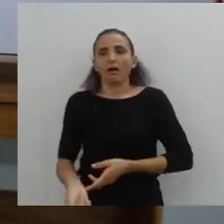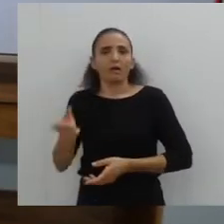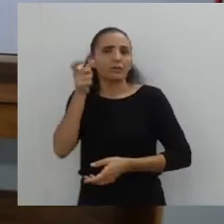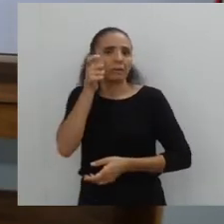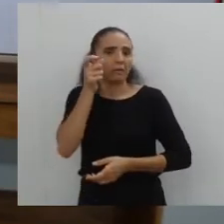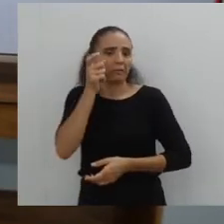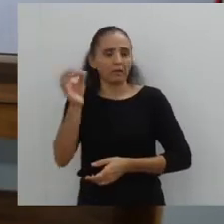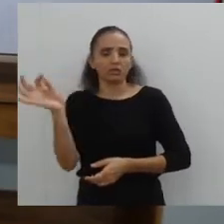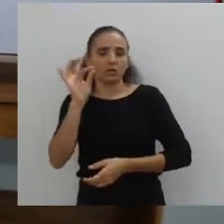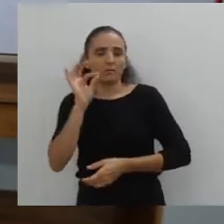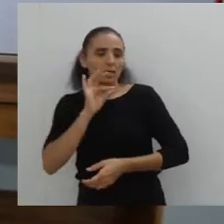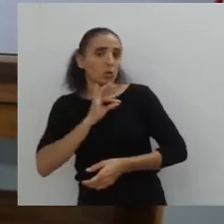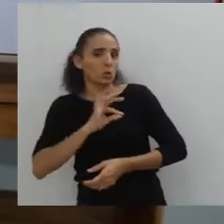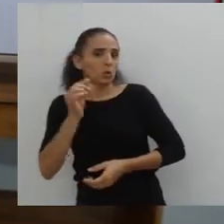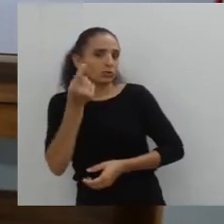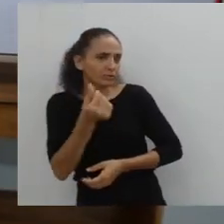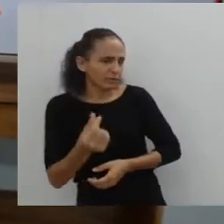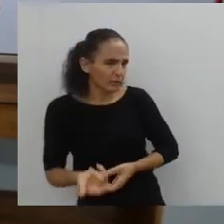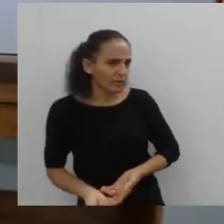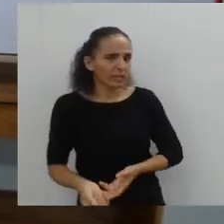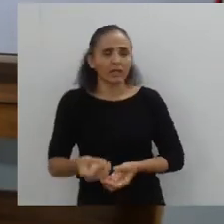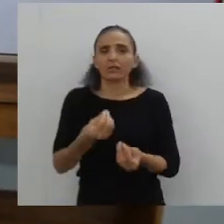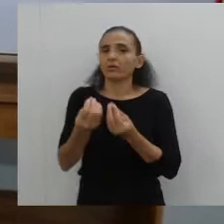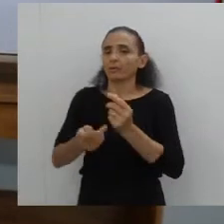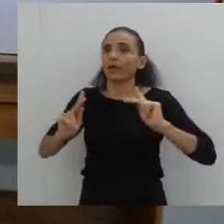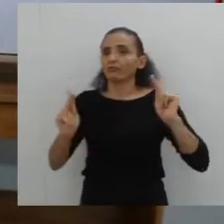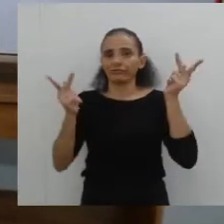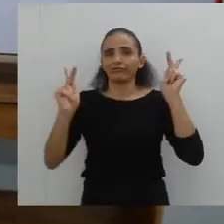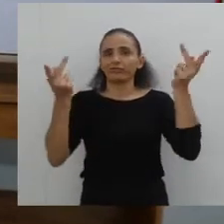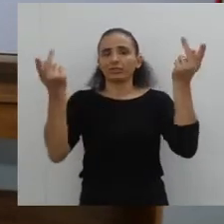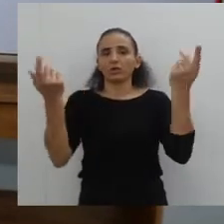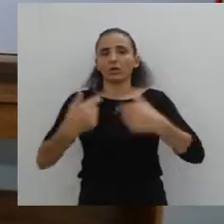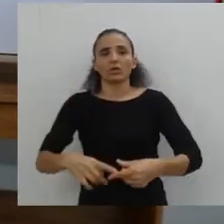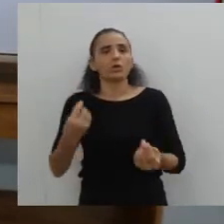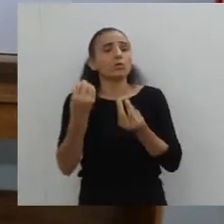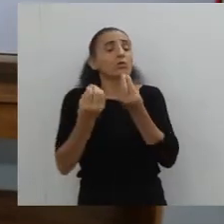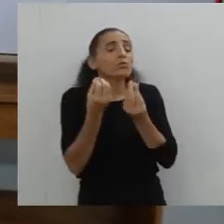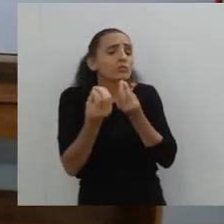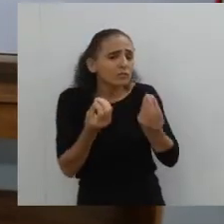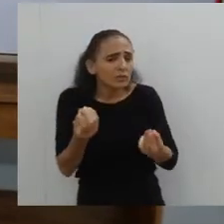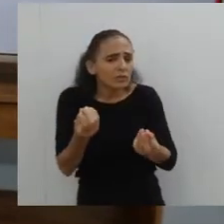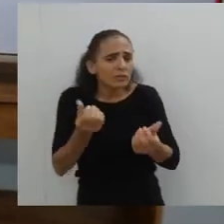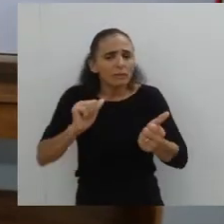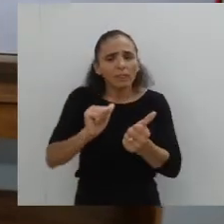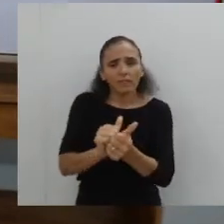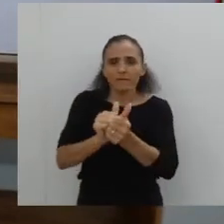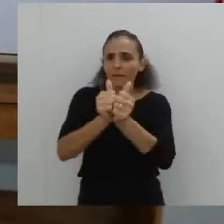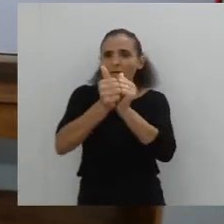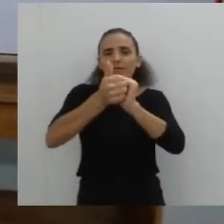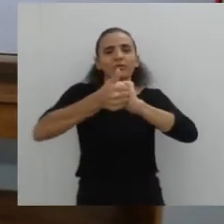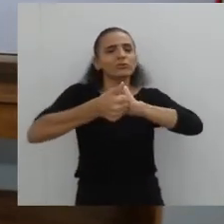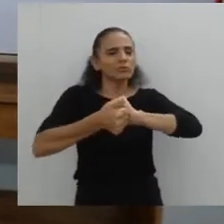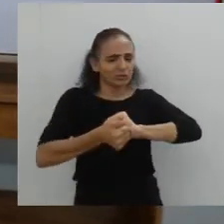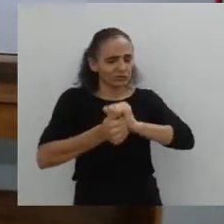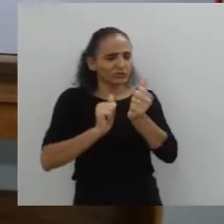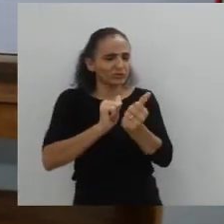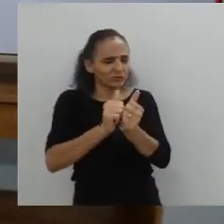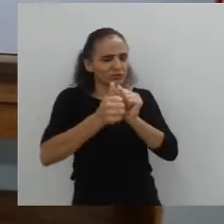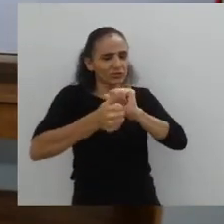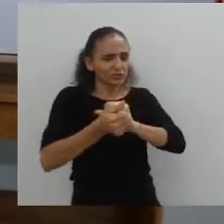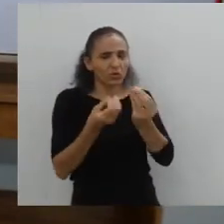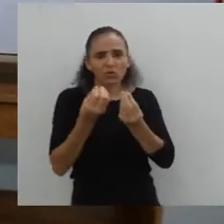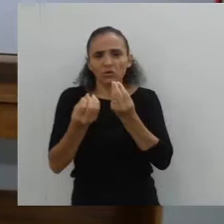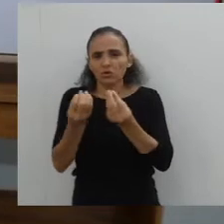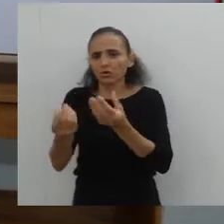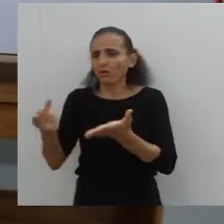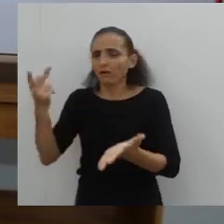vitória, etc. Quando a gente ainda está falando de jogo, aí não. A competição que existe dentro do jogo, ela precisa